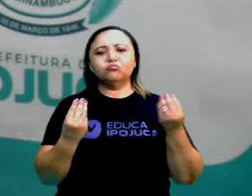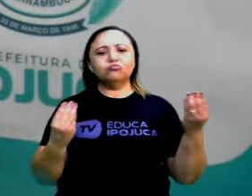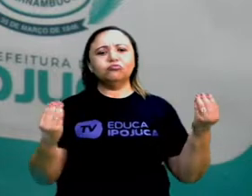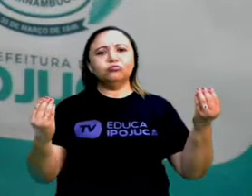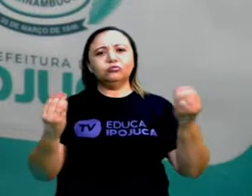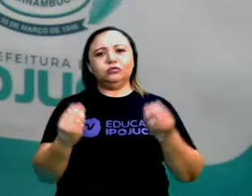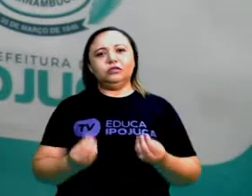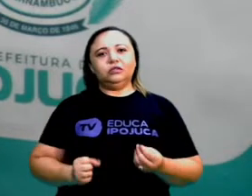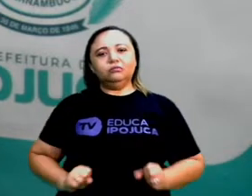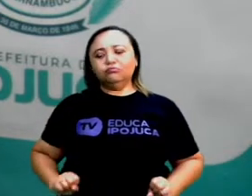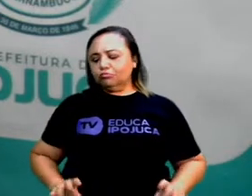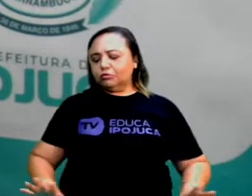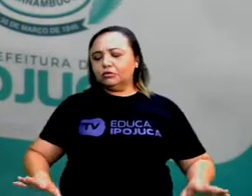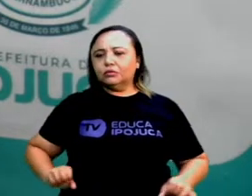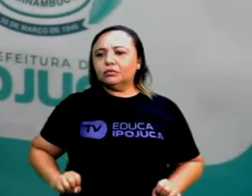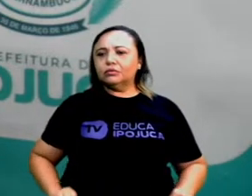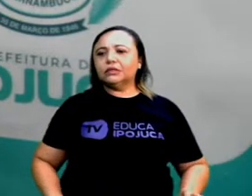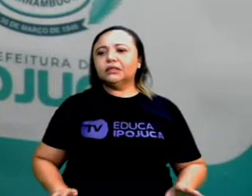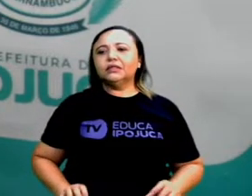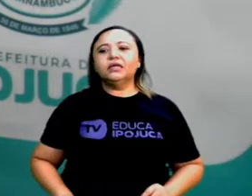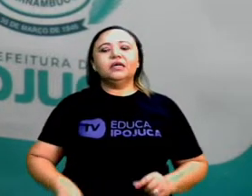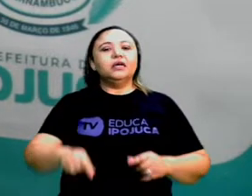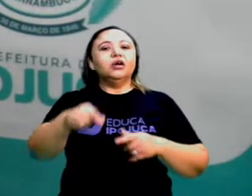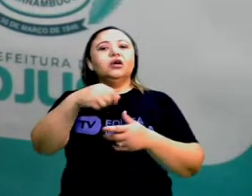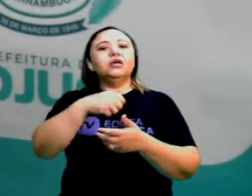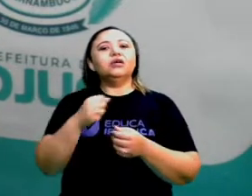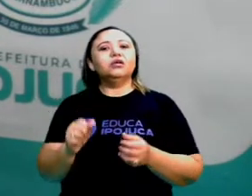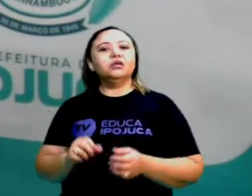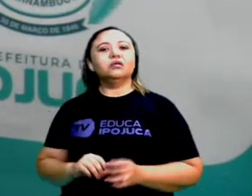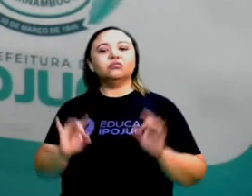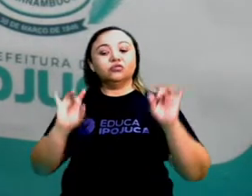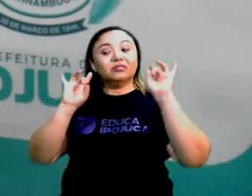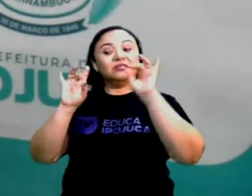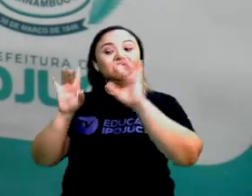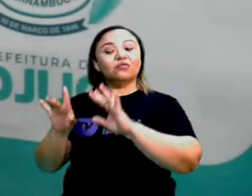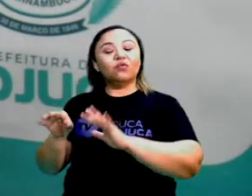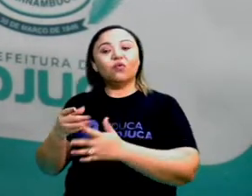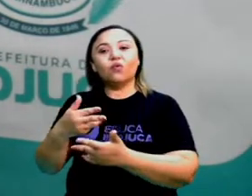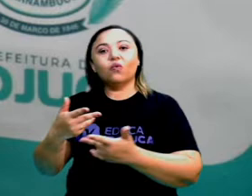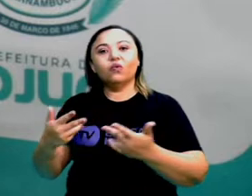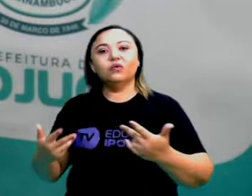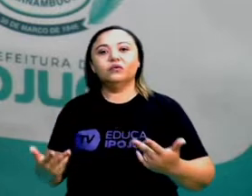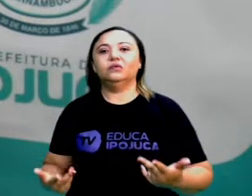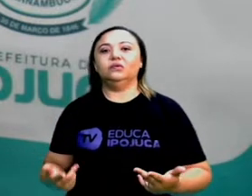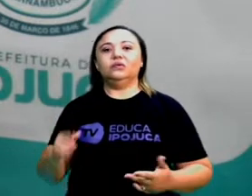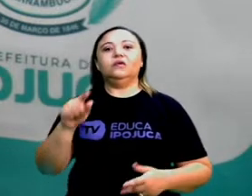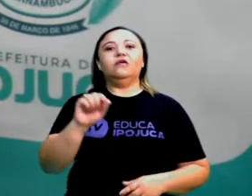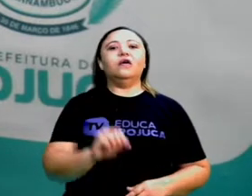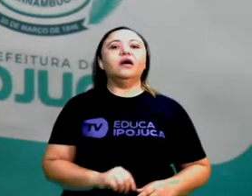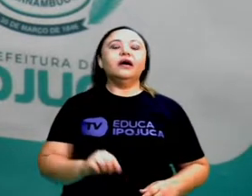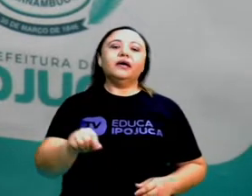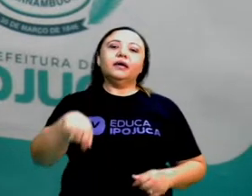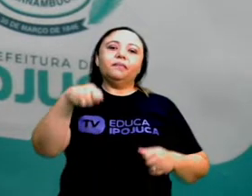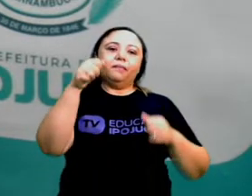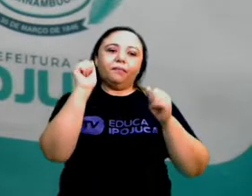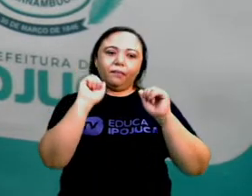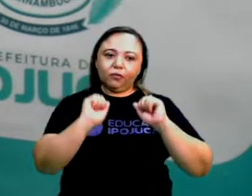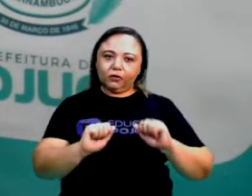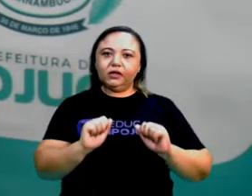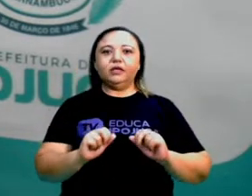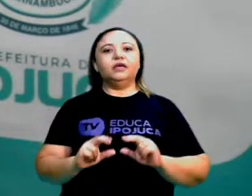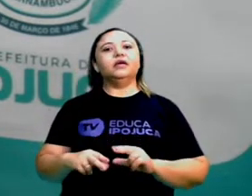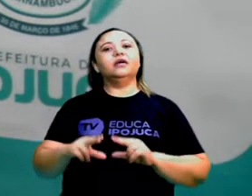jogando coisas fora que não deveria ir para o lixo, que poderia ser reutilizada por alguém, que poderia ser reciclada? Será que a gente está tendo